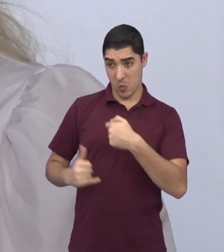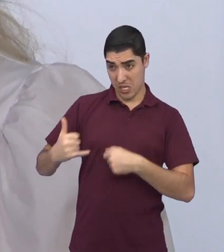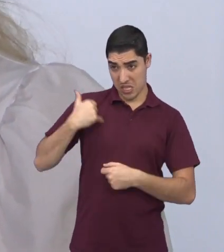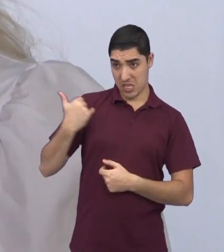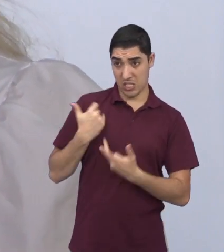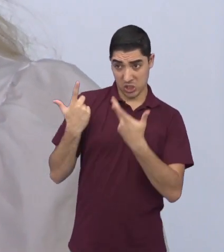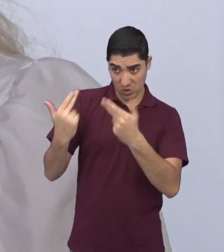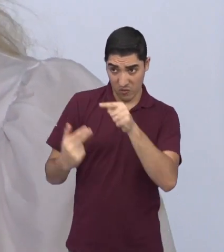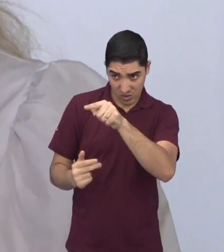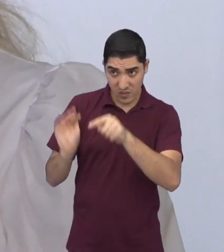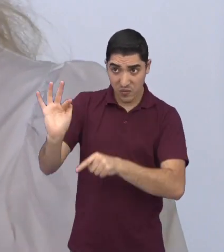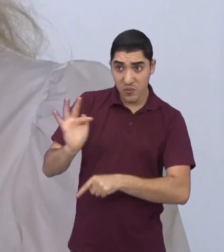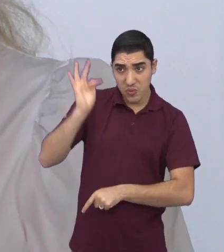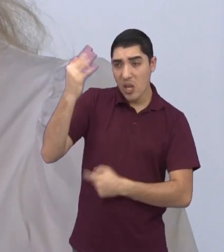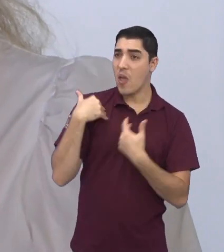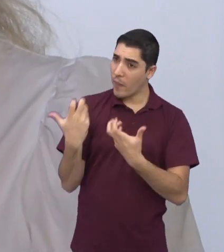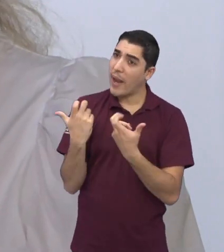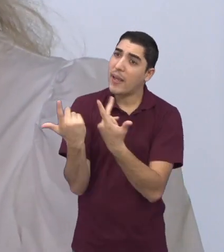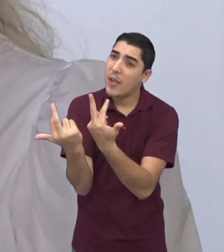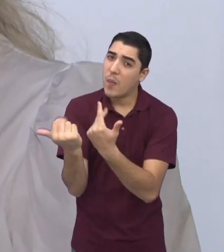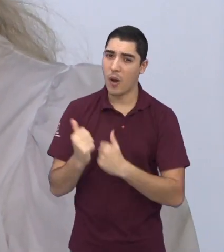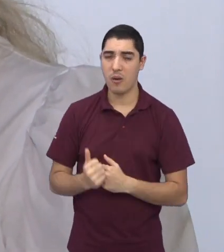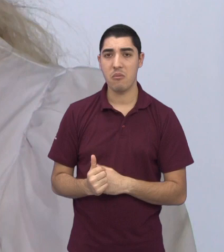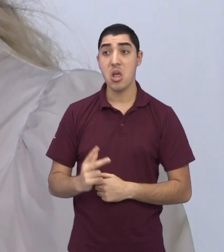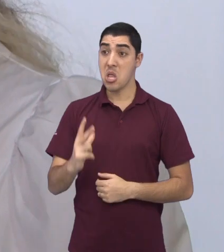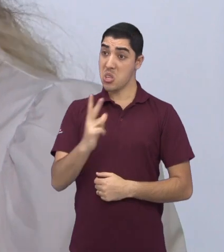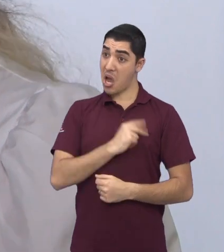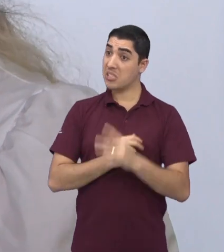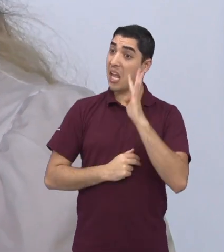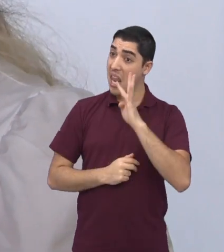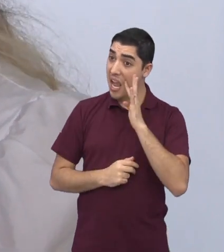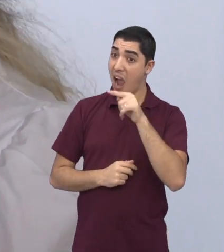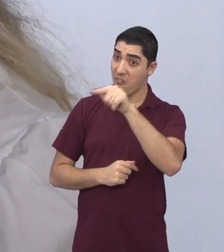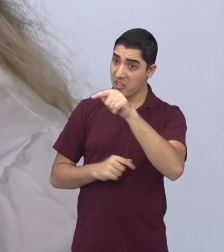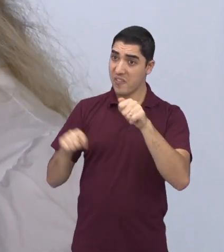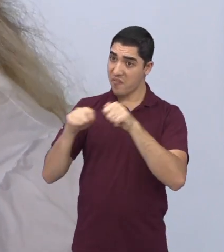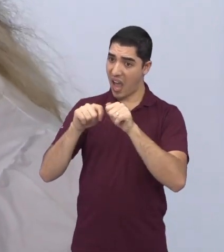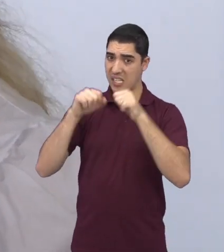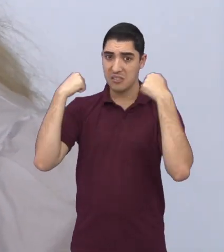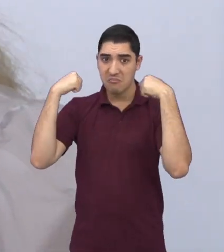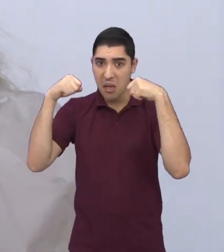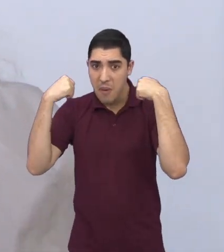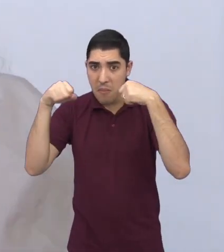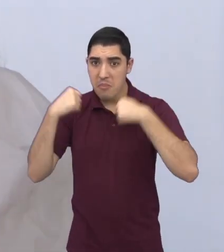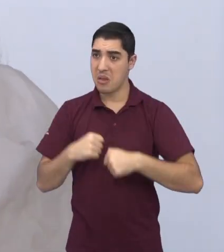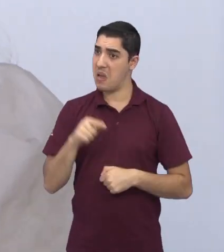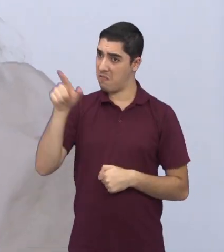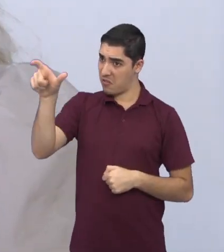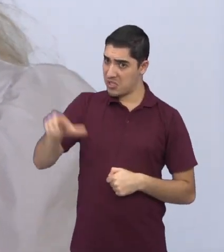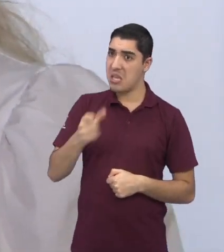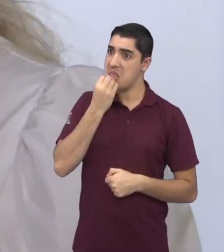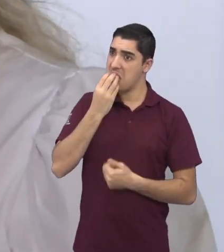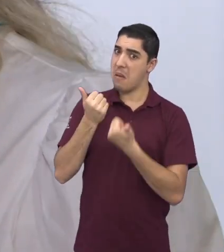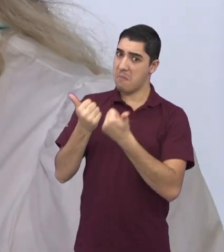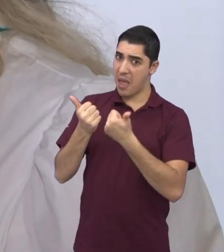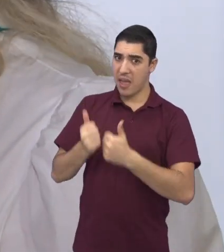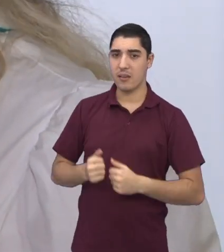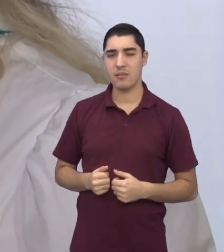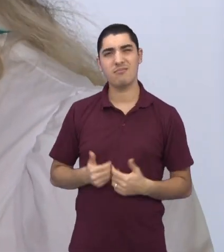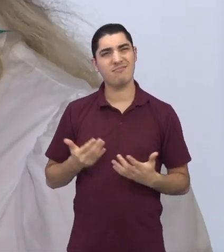idade, quero estar assim. Ou então, ah, que legal, você pratica atividade física, né? Você está